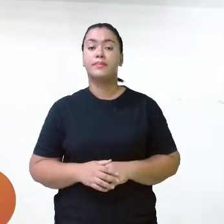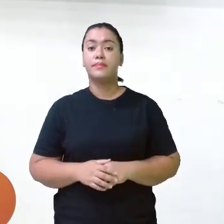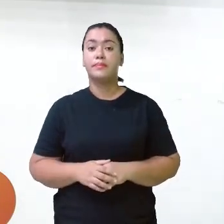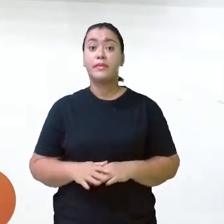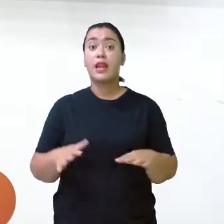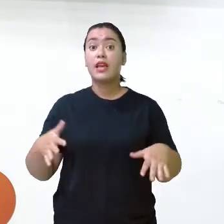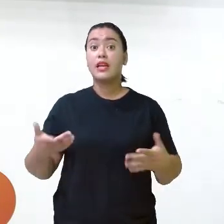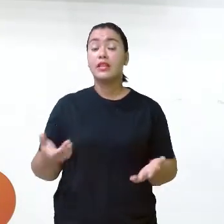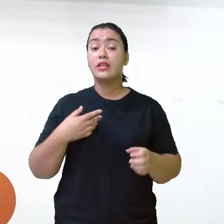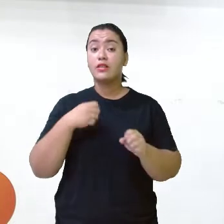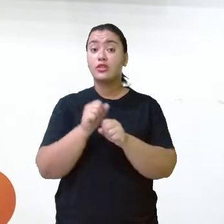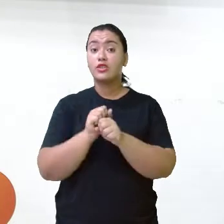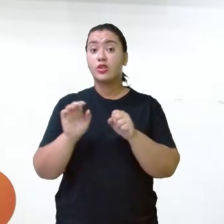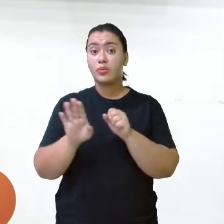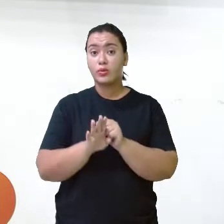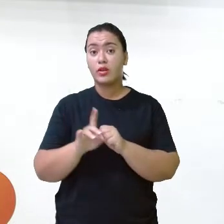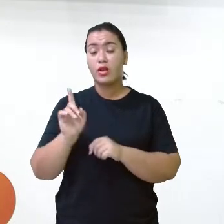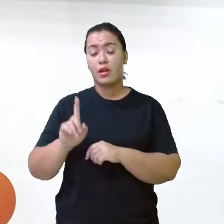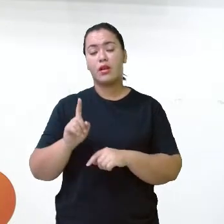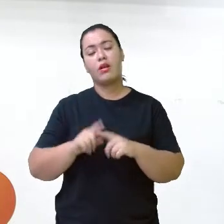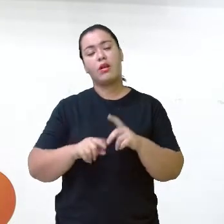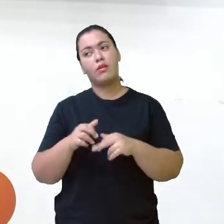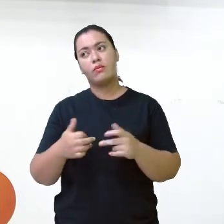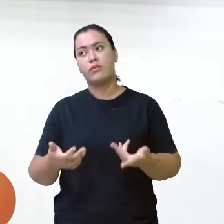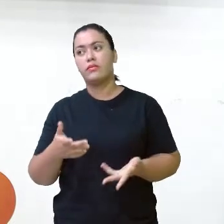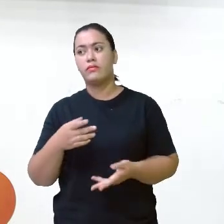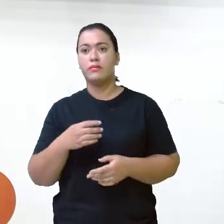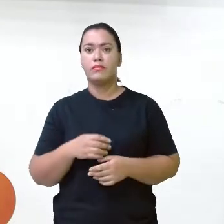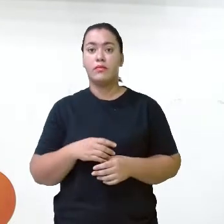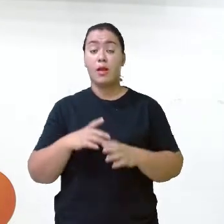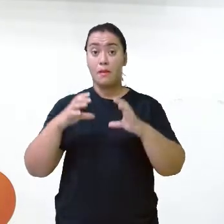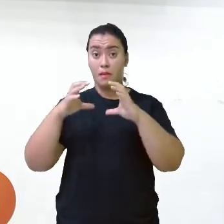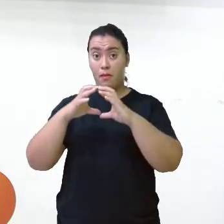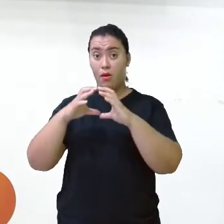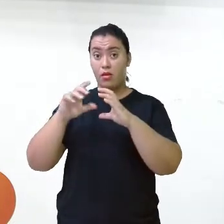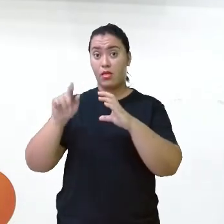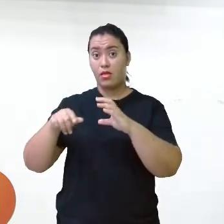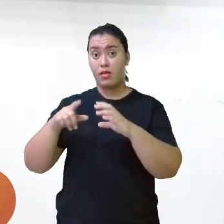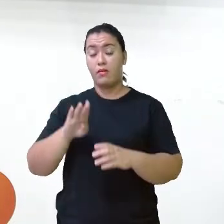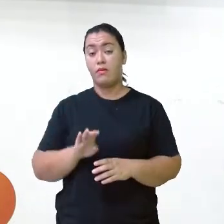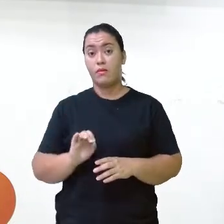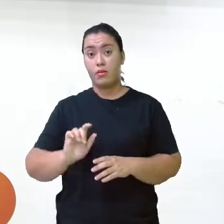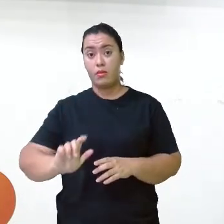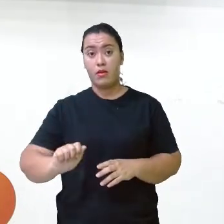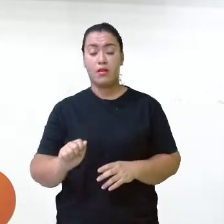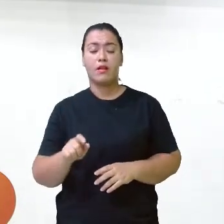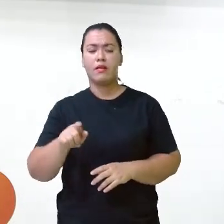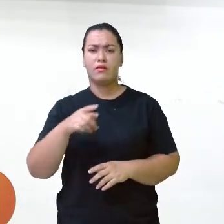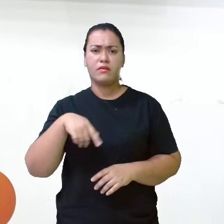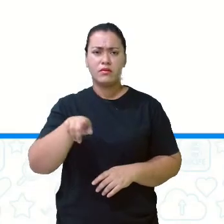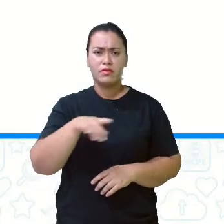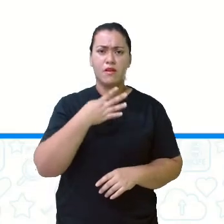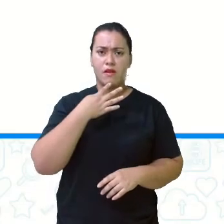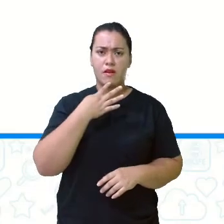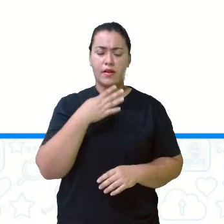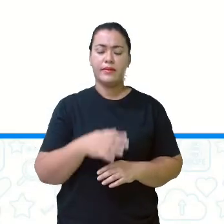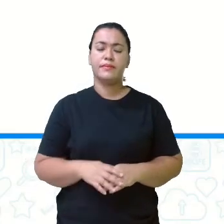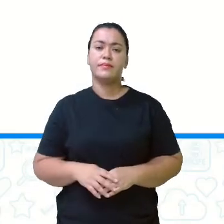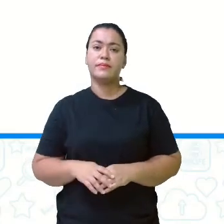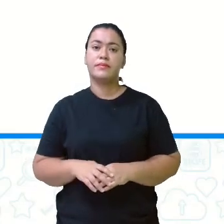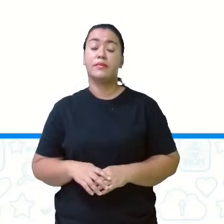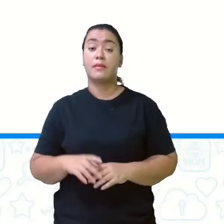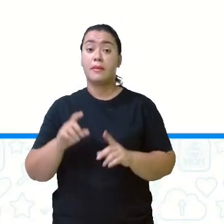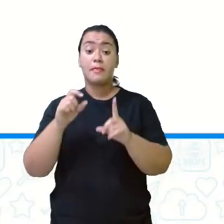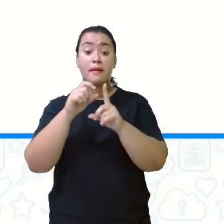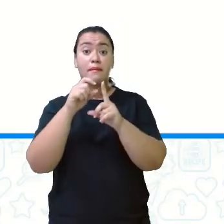São substantivos, objetos, por exemplo, bola, não é? A gente fala a bola aí, vocês conhecem. Então, a